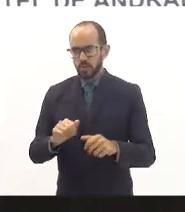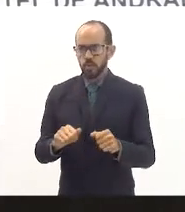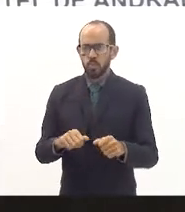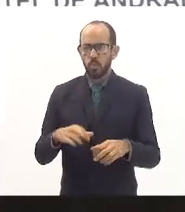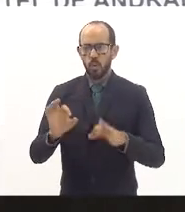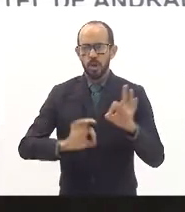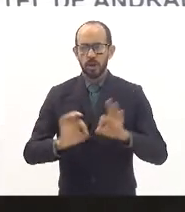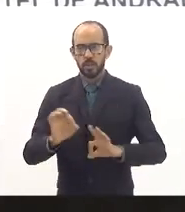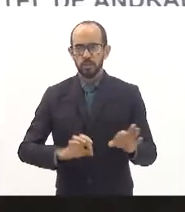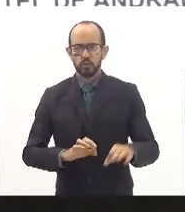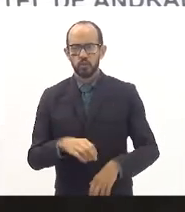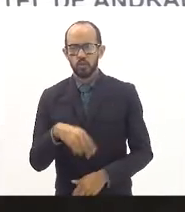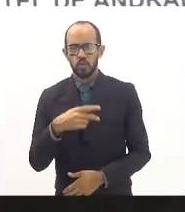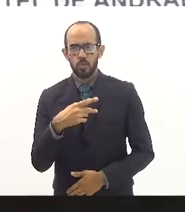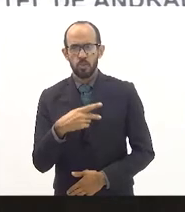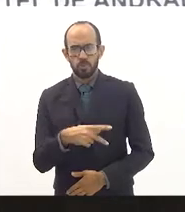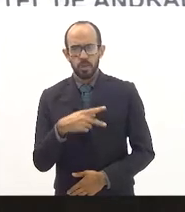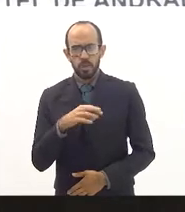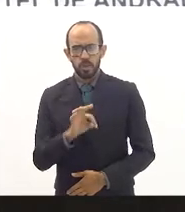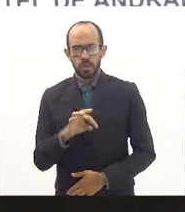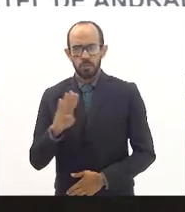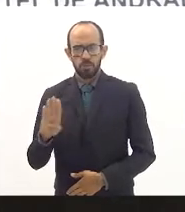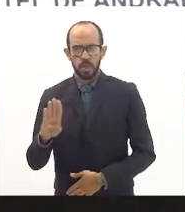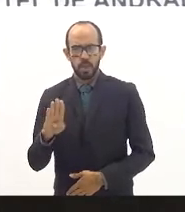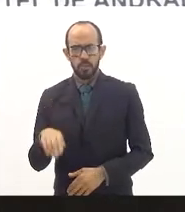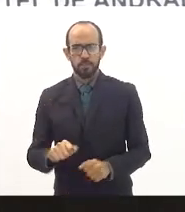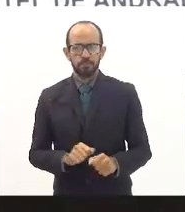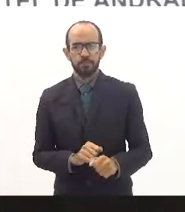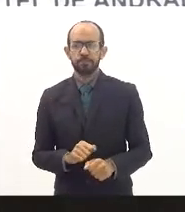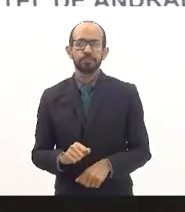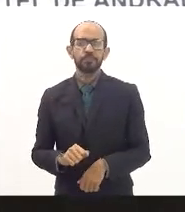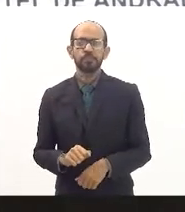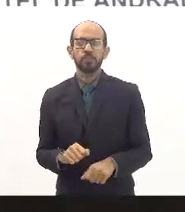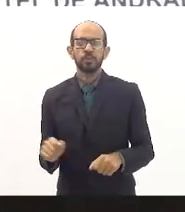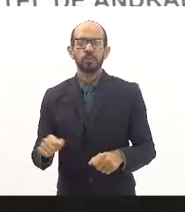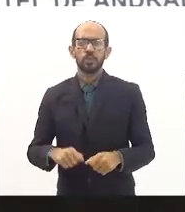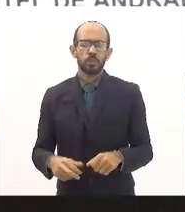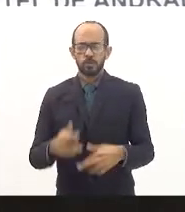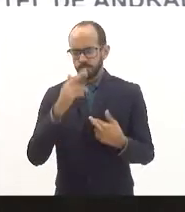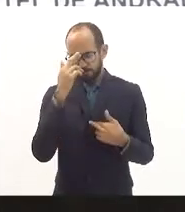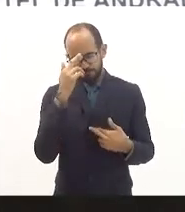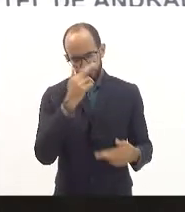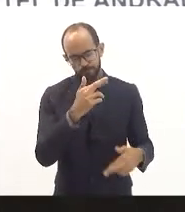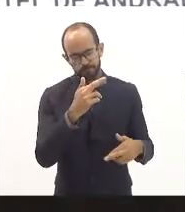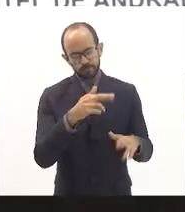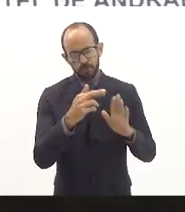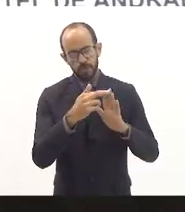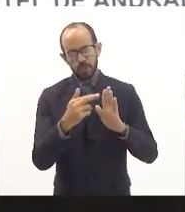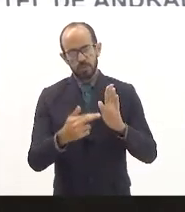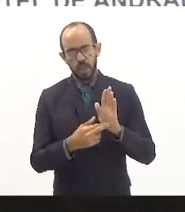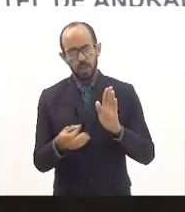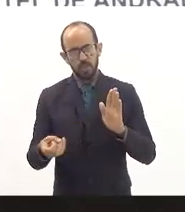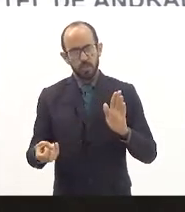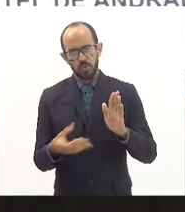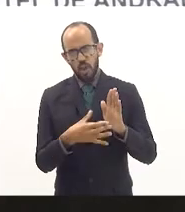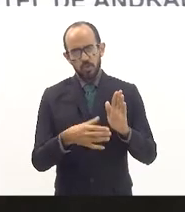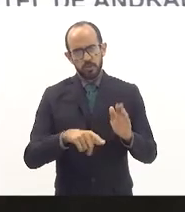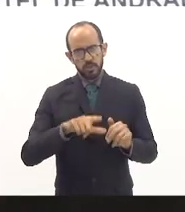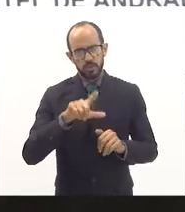PTB, já agora seguindo as novas diretrizes traçadas em